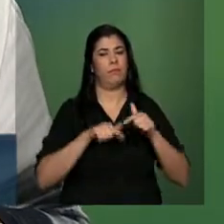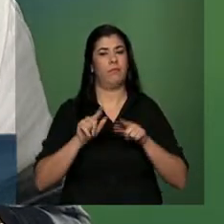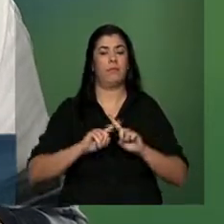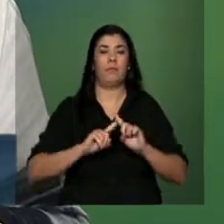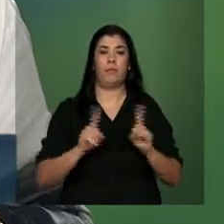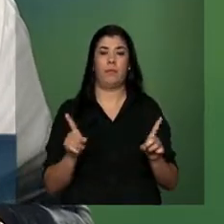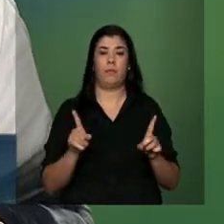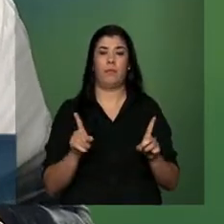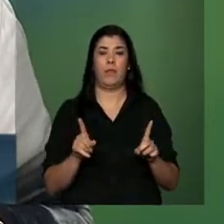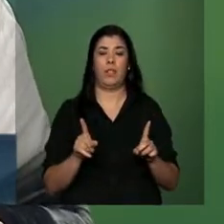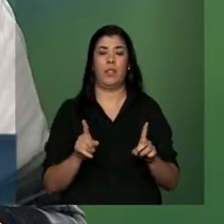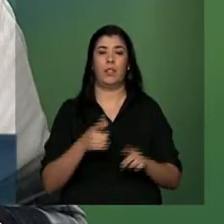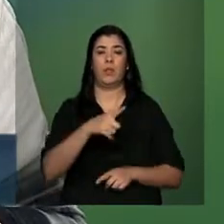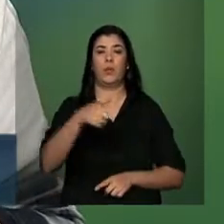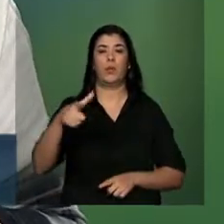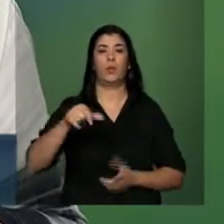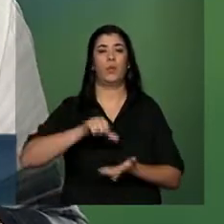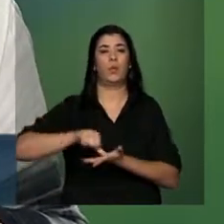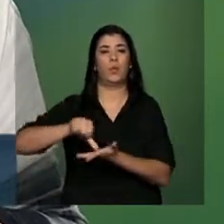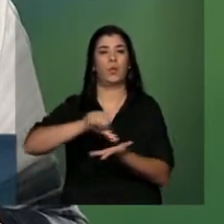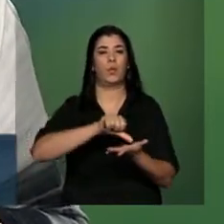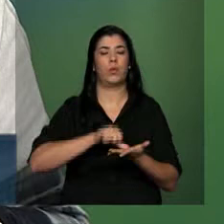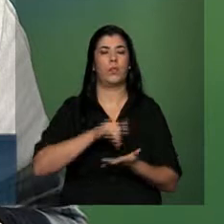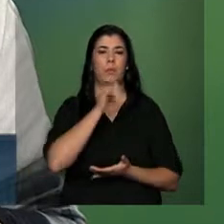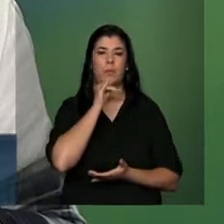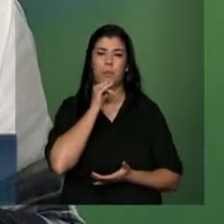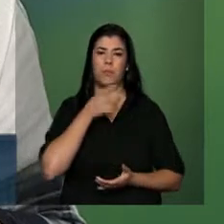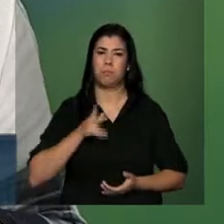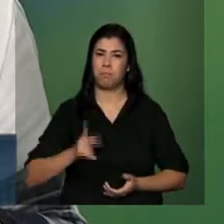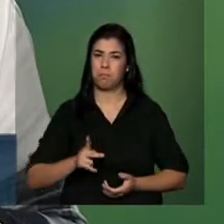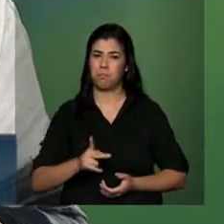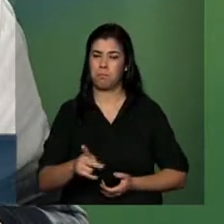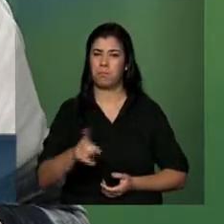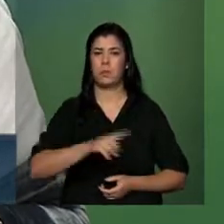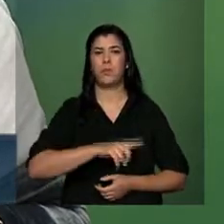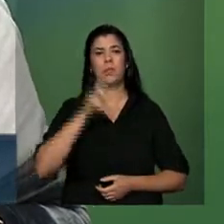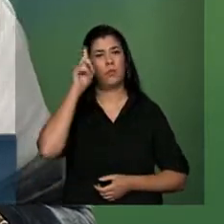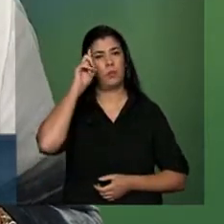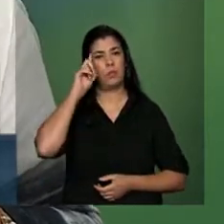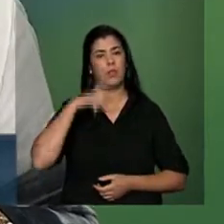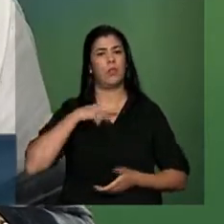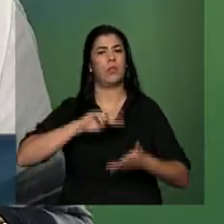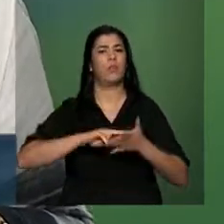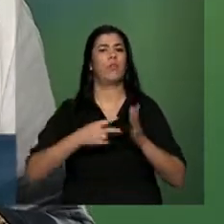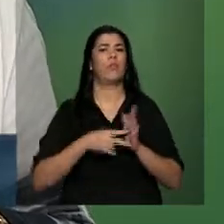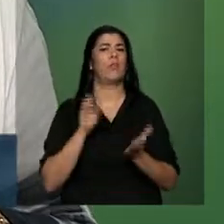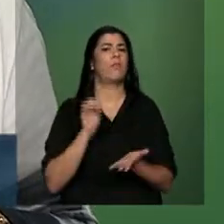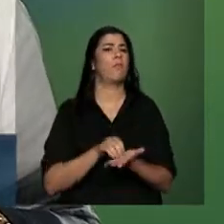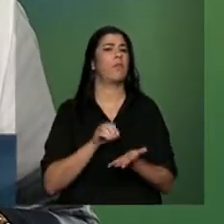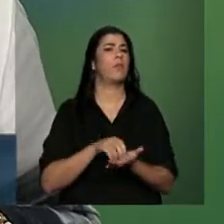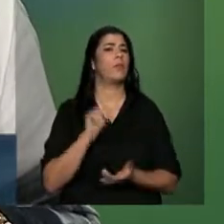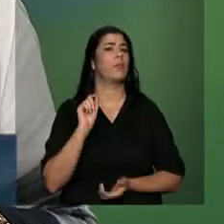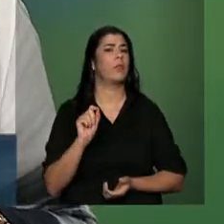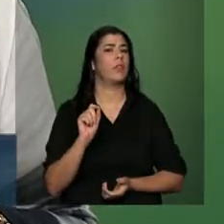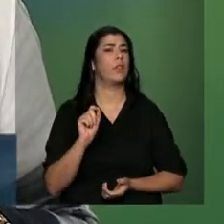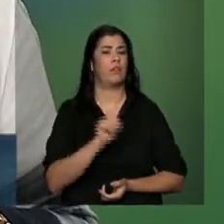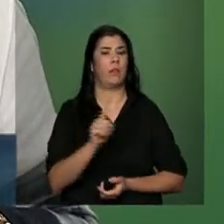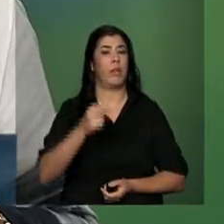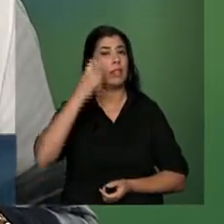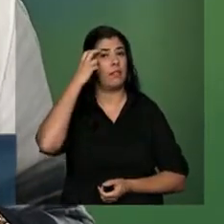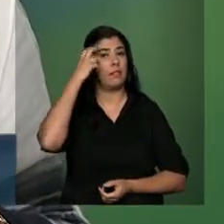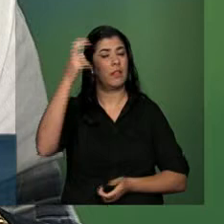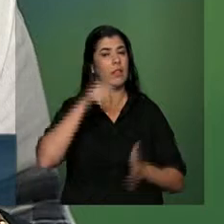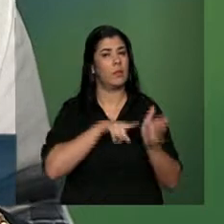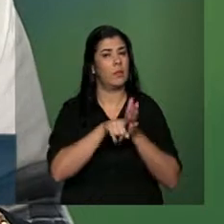Mas, nos outros setores, será periódico, não significa ausência, significa inteligência